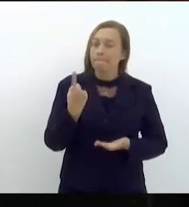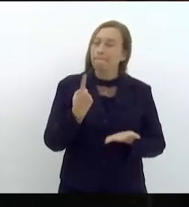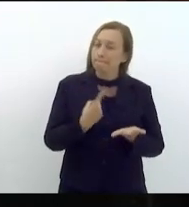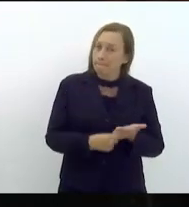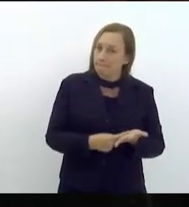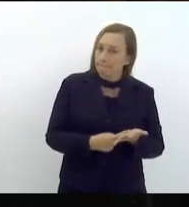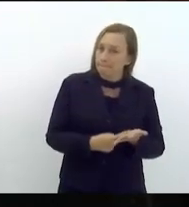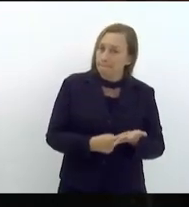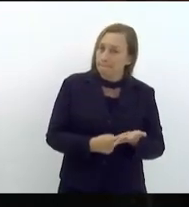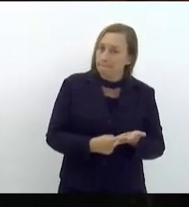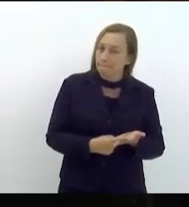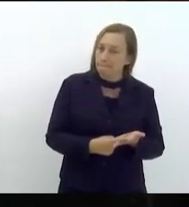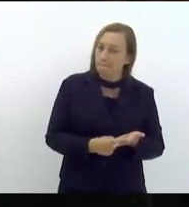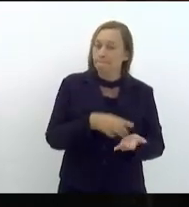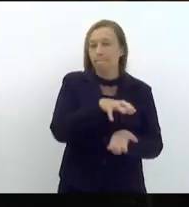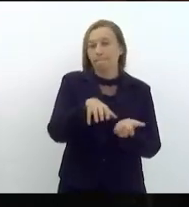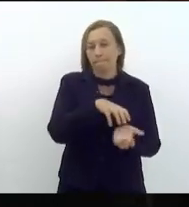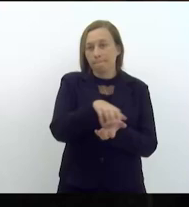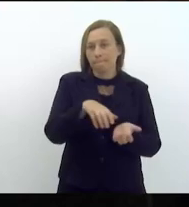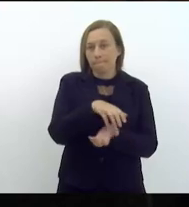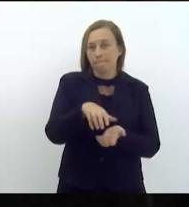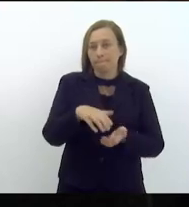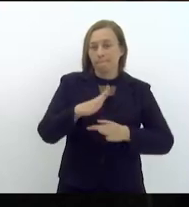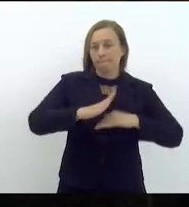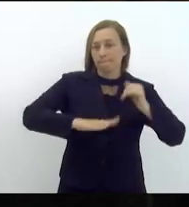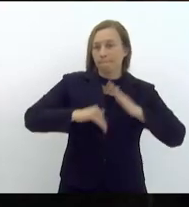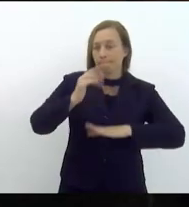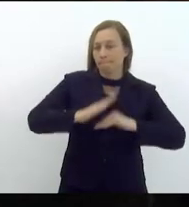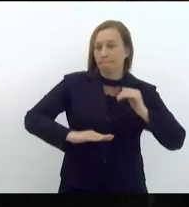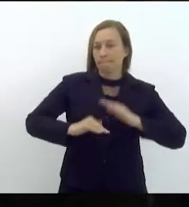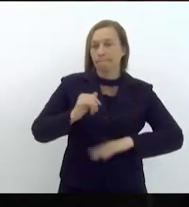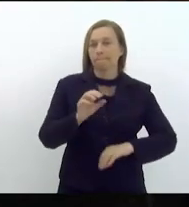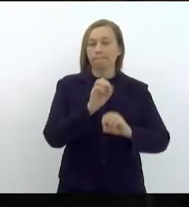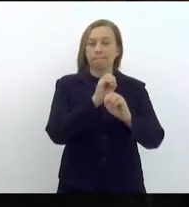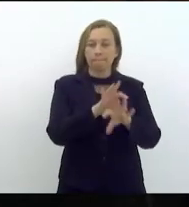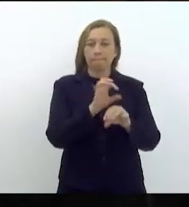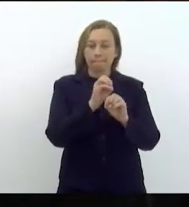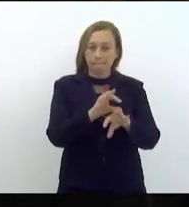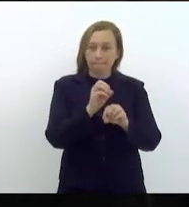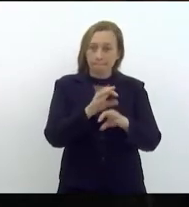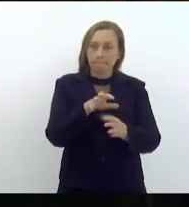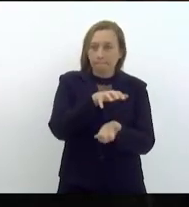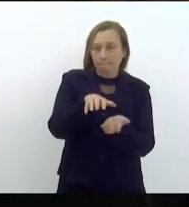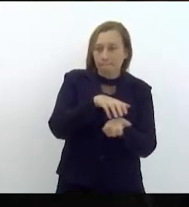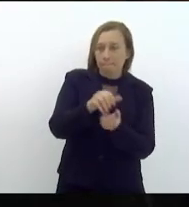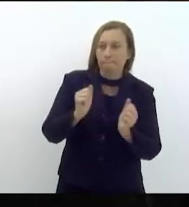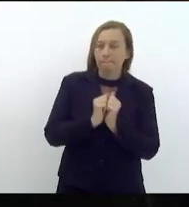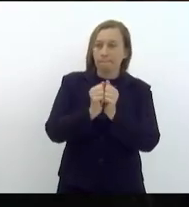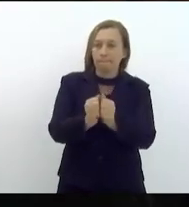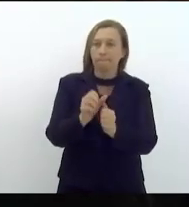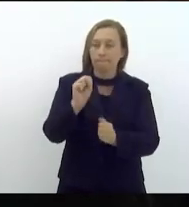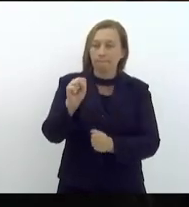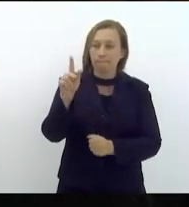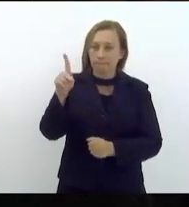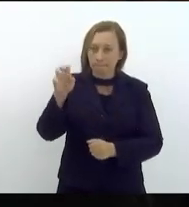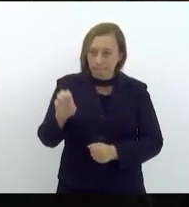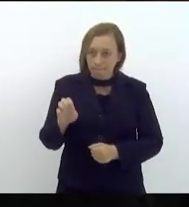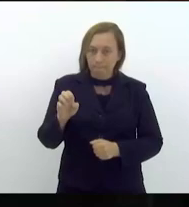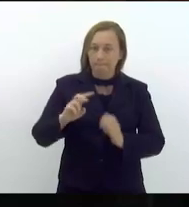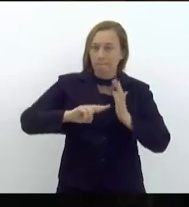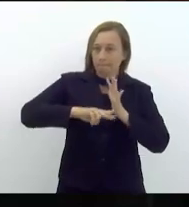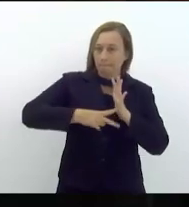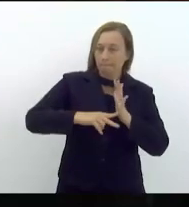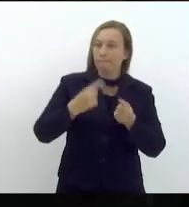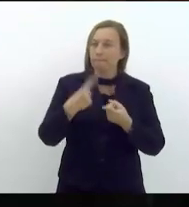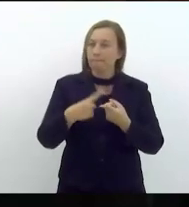compromisso com a greve dos trabalhadores da educação os profissionais de educação estão em greve junto do CEP o seu sindicato porque